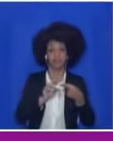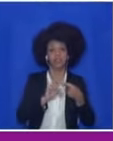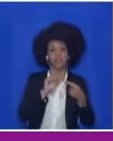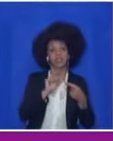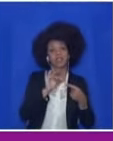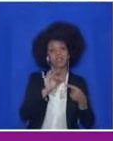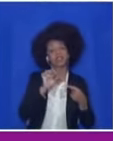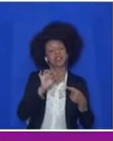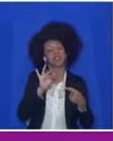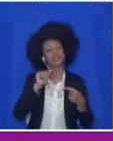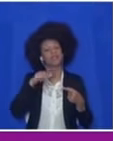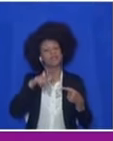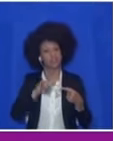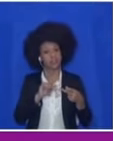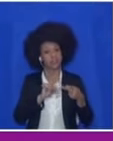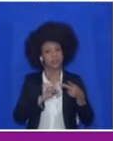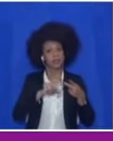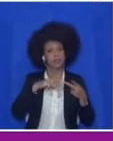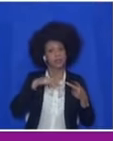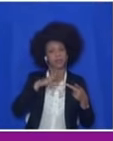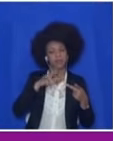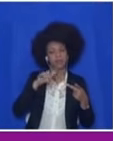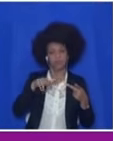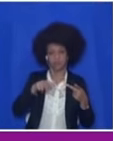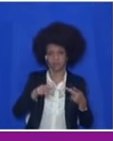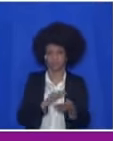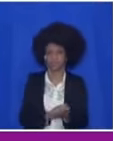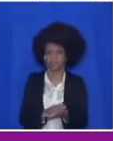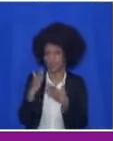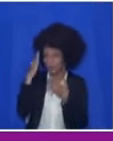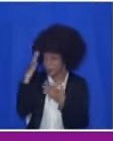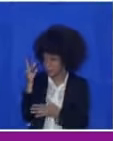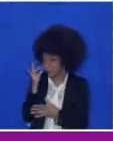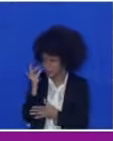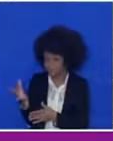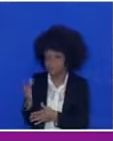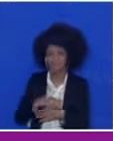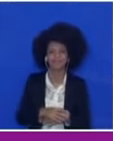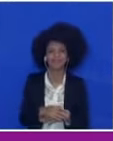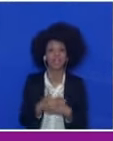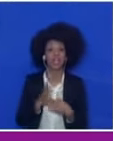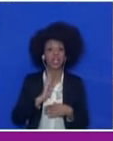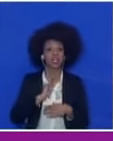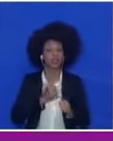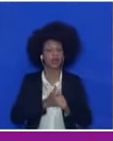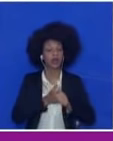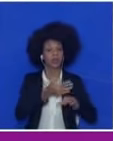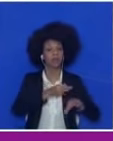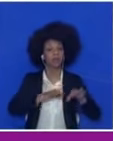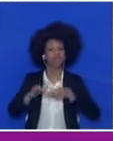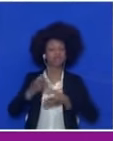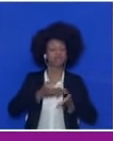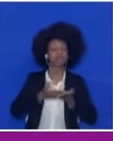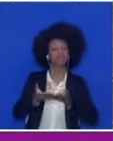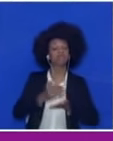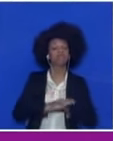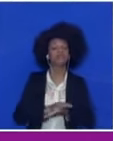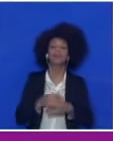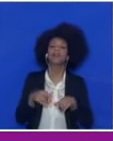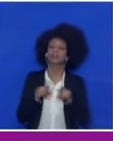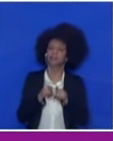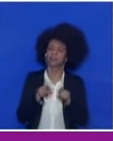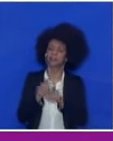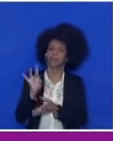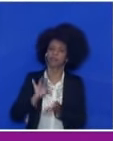a Stephanie Cristina e a Miriam Gleice. Obrigada pela presença. Elas já conferiram de perto os procedimentos prévios e